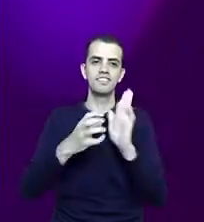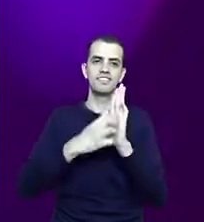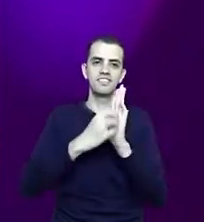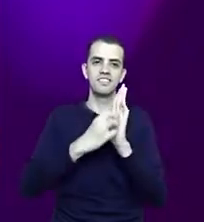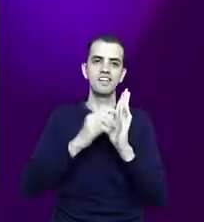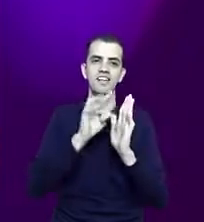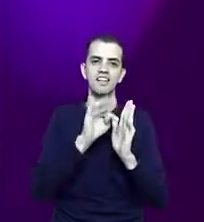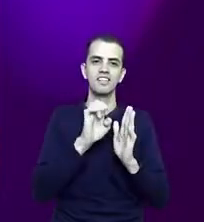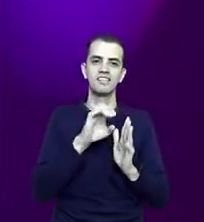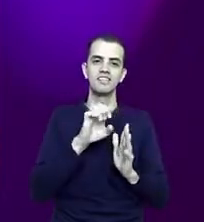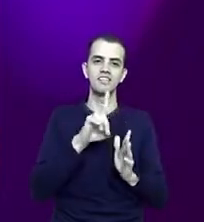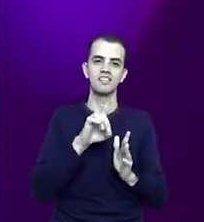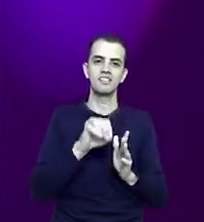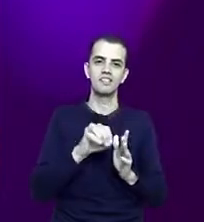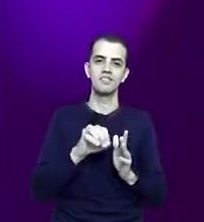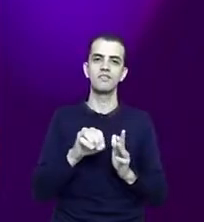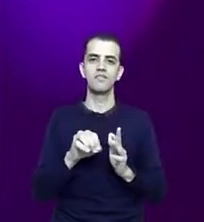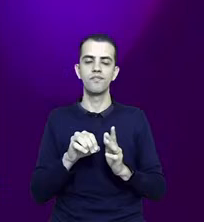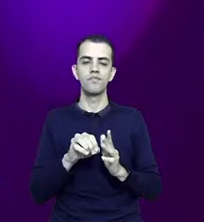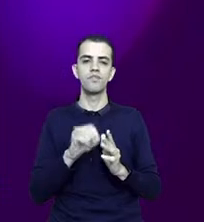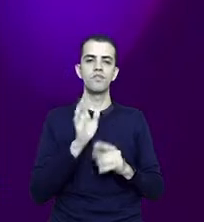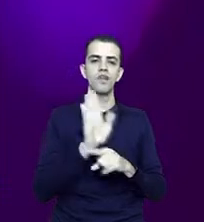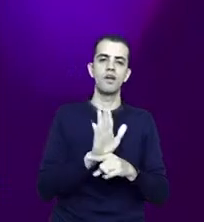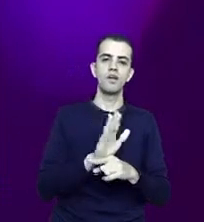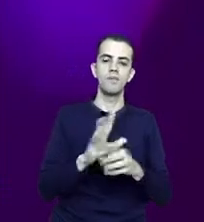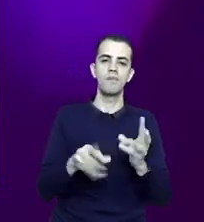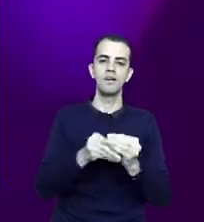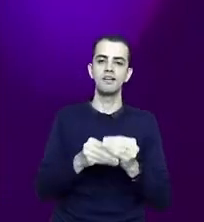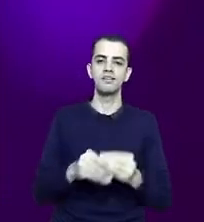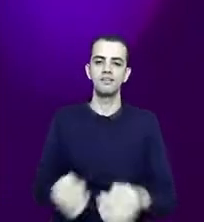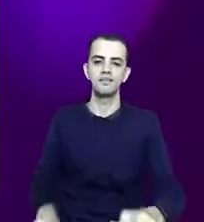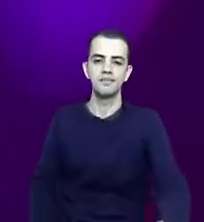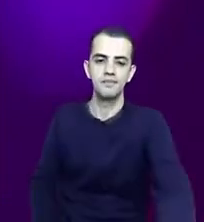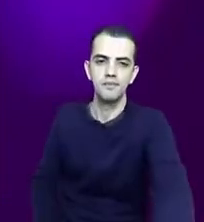poderia ser um ajudante a mais aí.